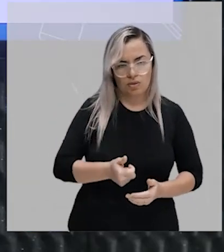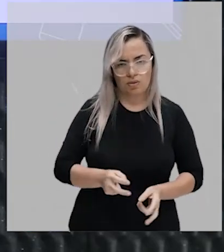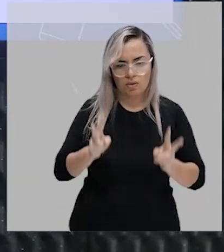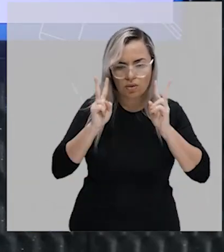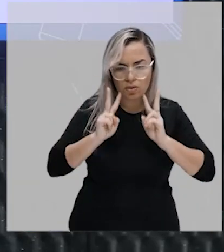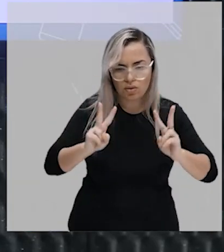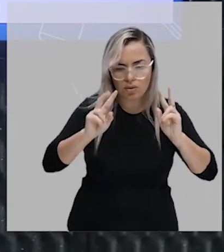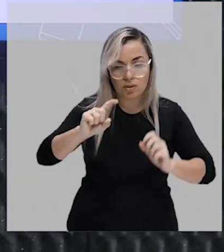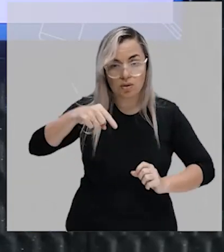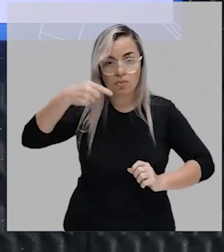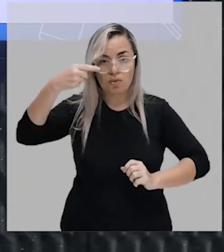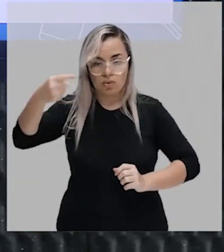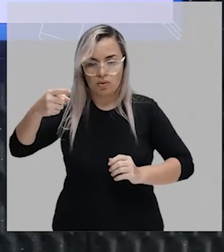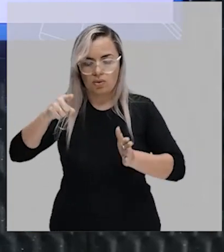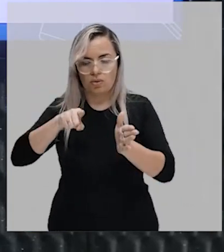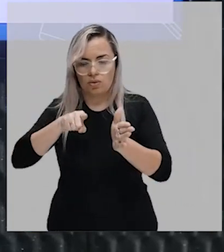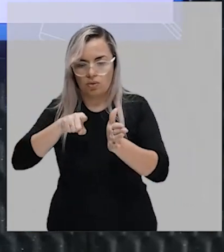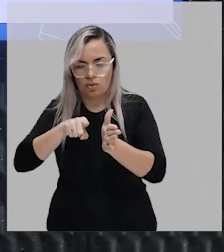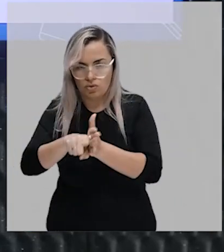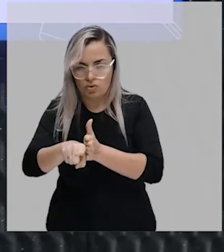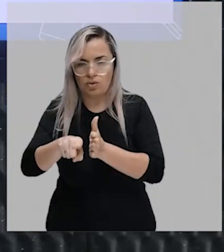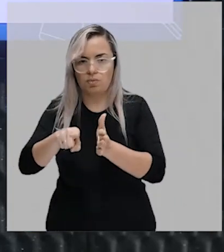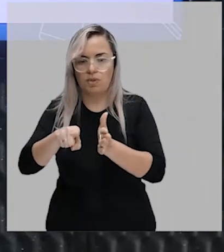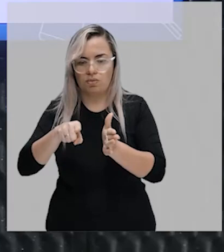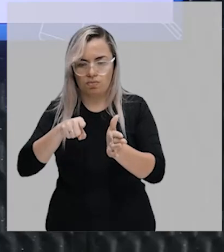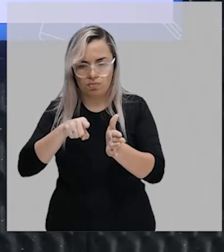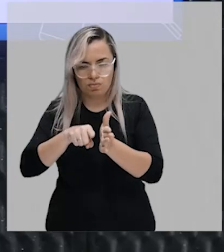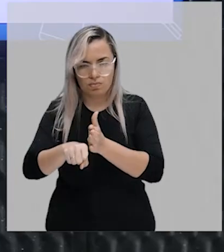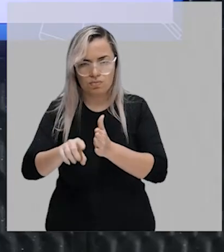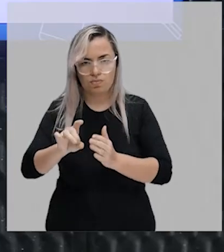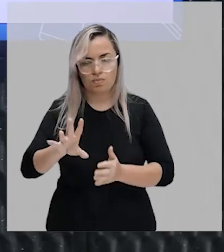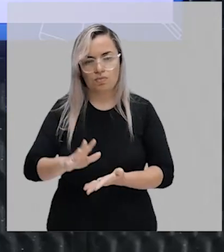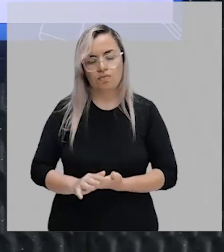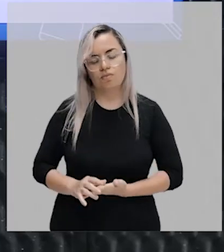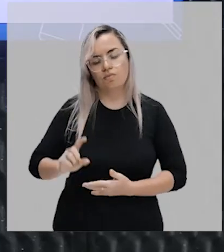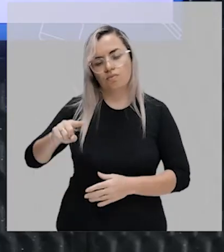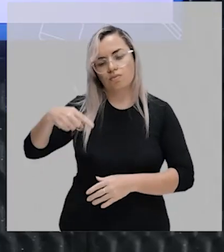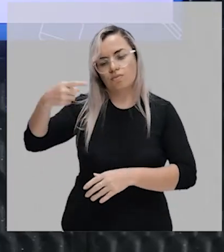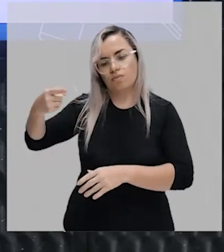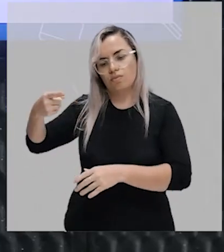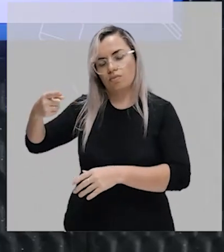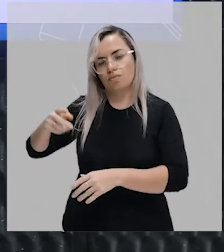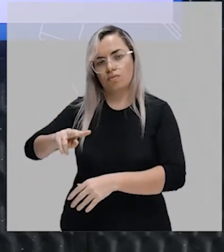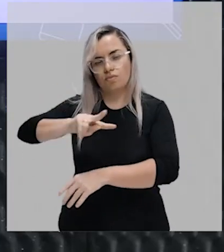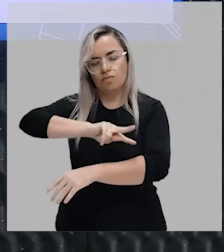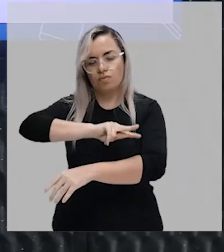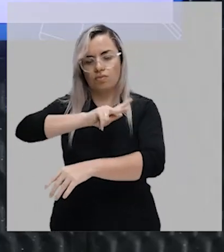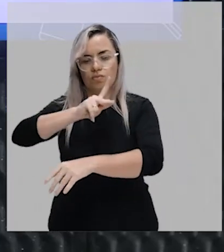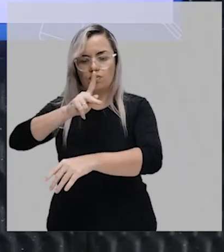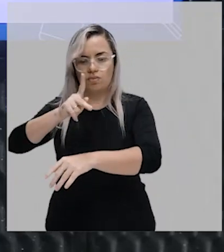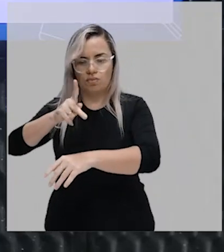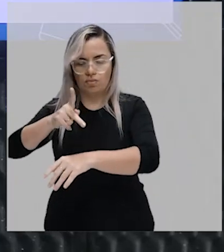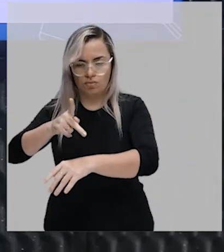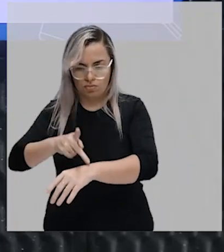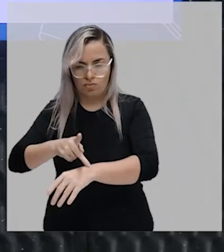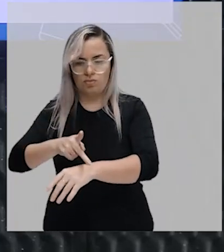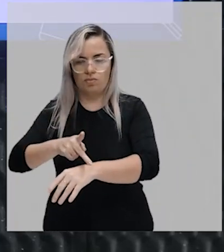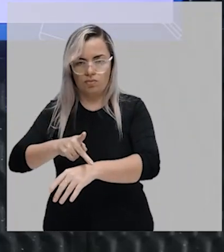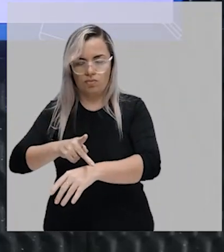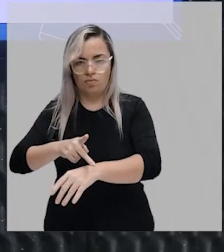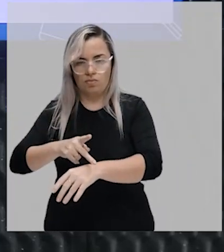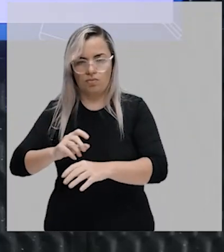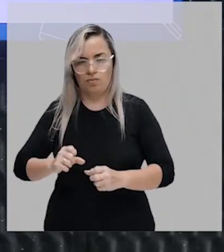observa, depois você promove o questionamento, tá? Depois desse questionamento, você tenta